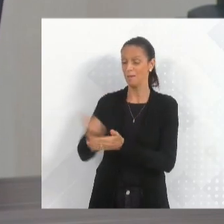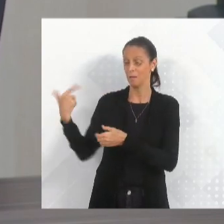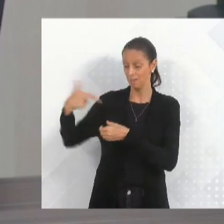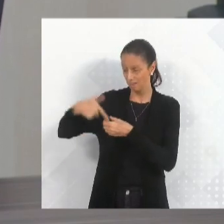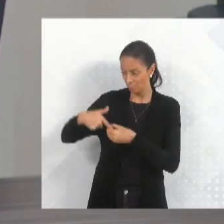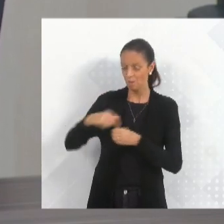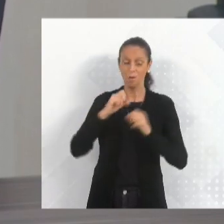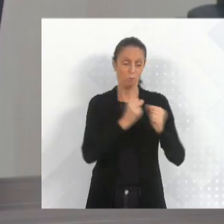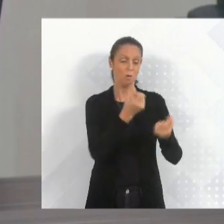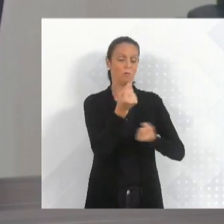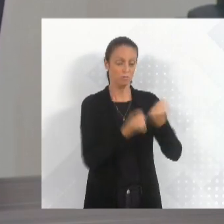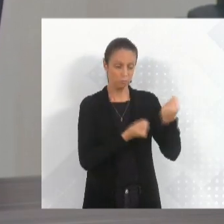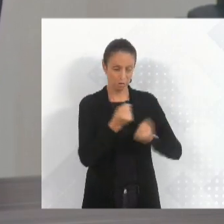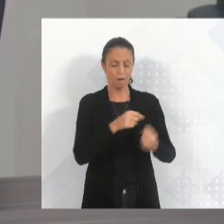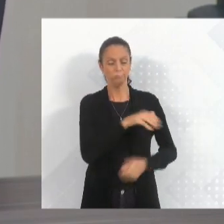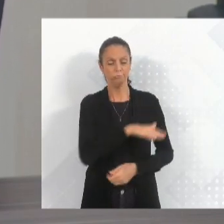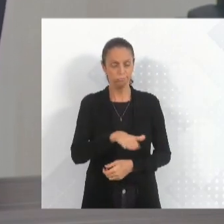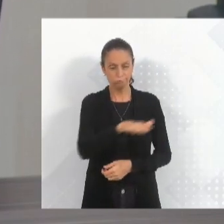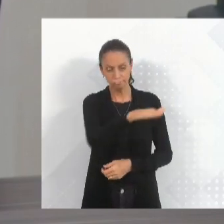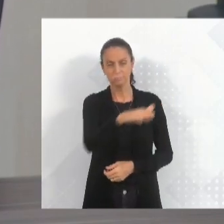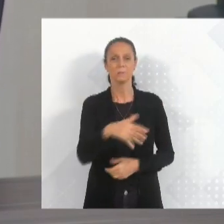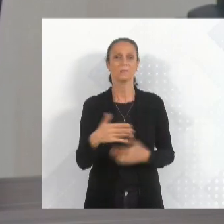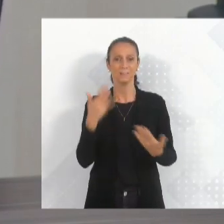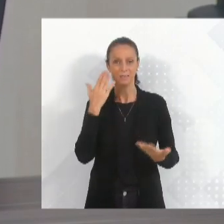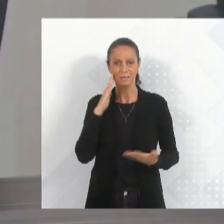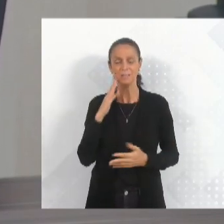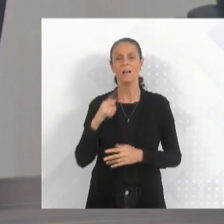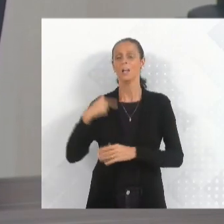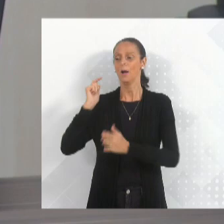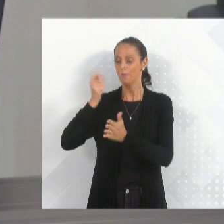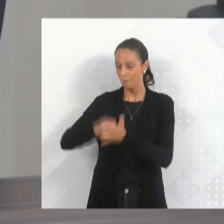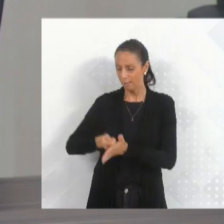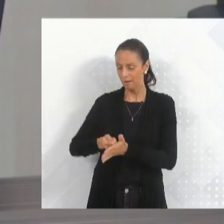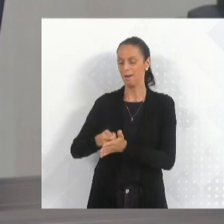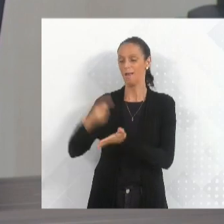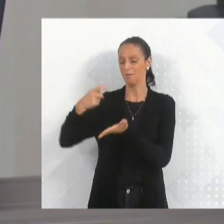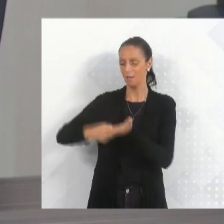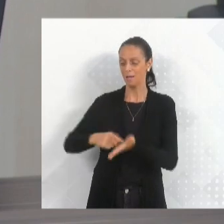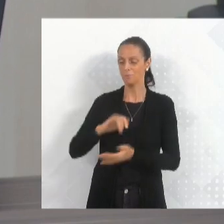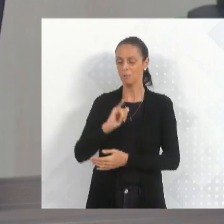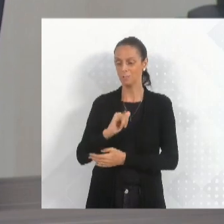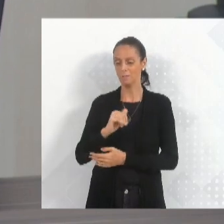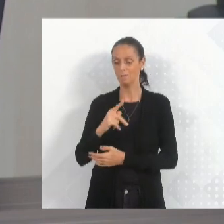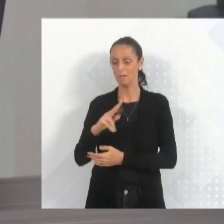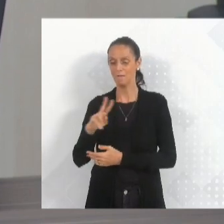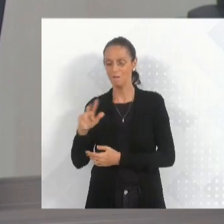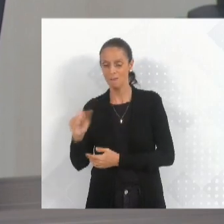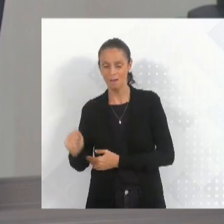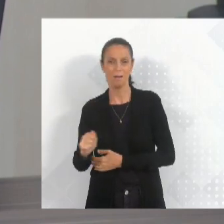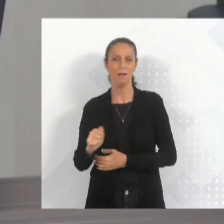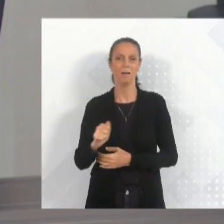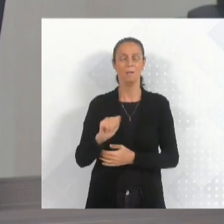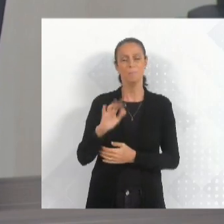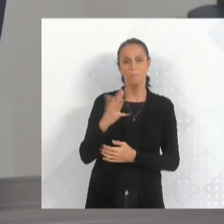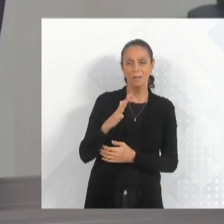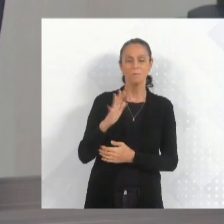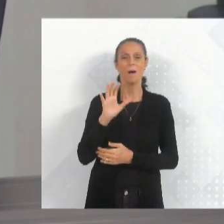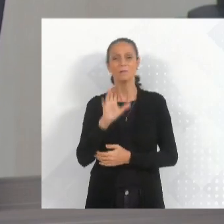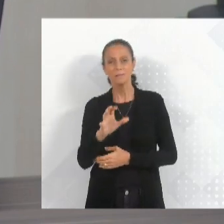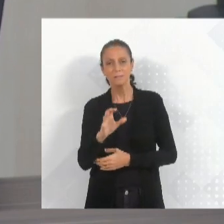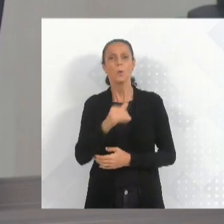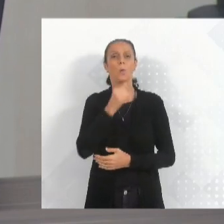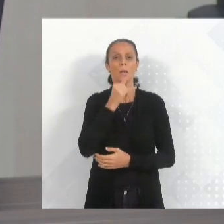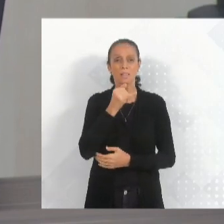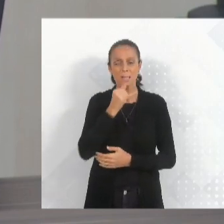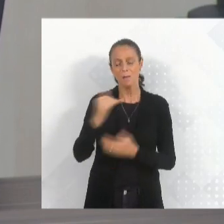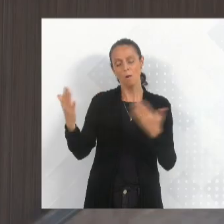ele vai ficar parado ali e eu vou pagar o IPVA dele, e vou pagar a taxa de licenciamento. É mais ou menos essa analogia que a gente consegue entender para poder reproduzir